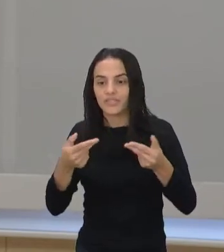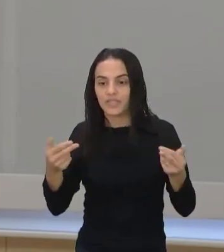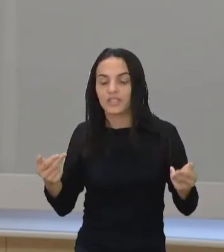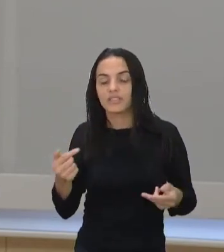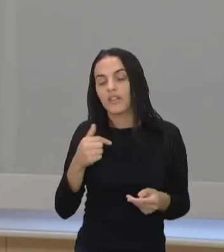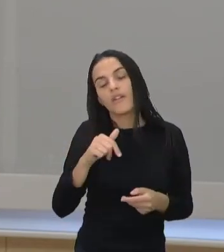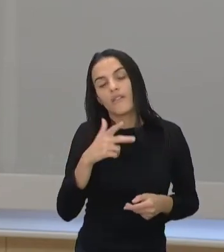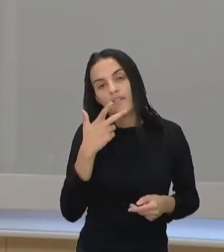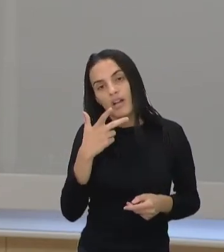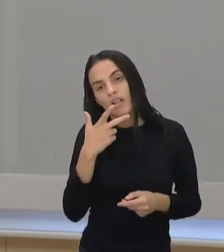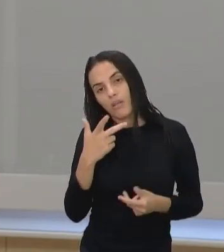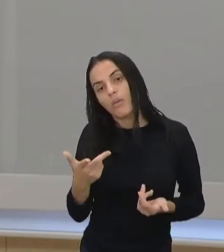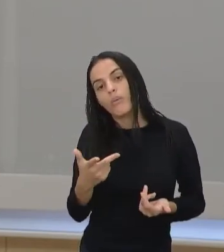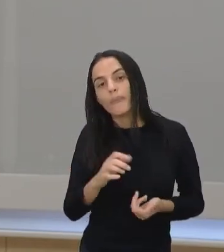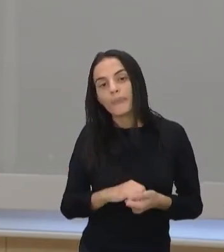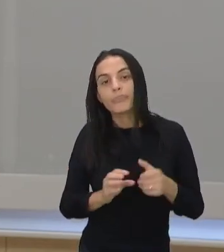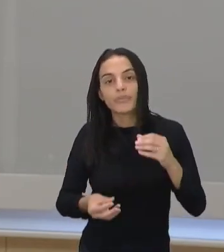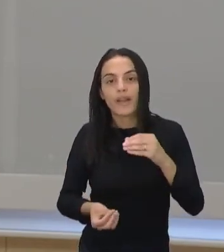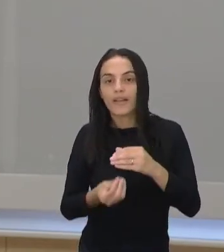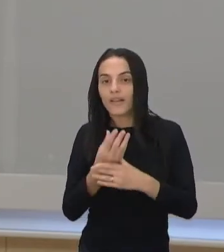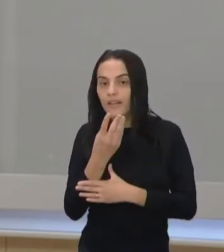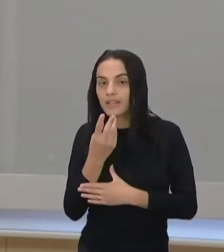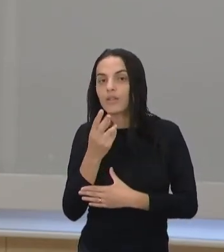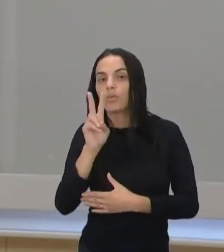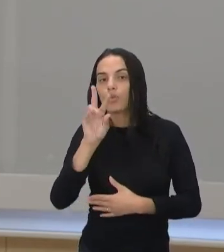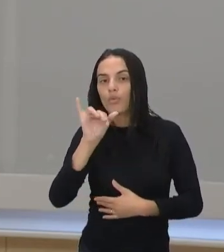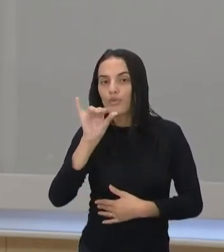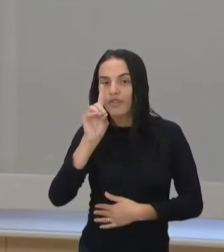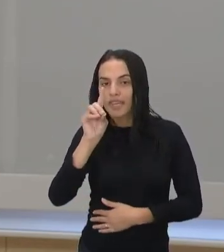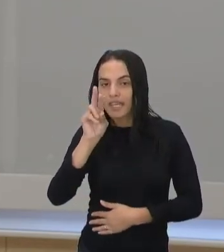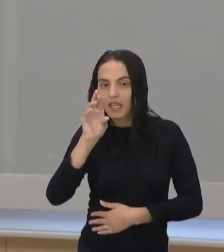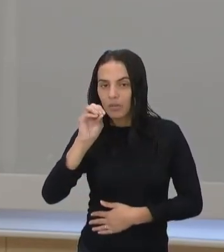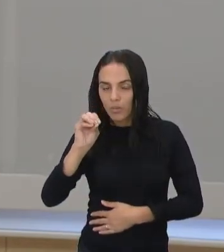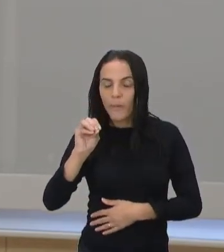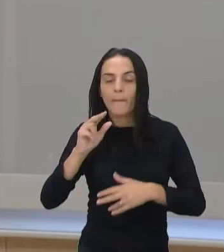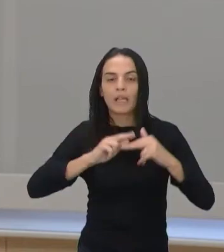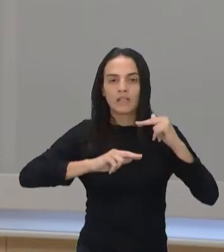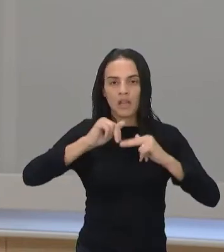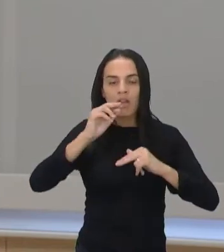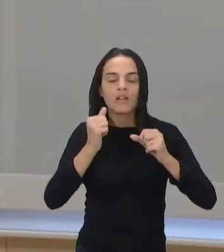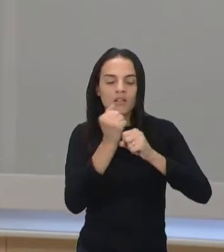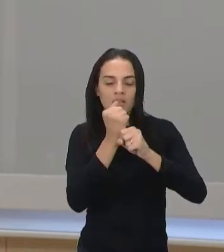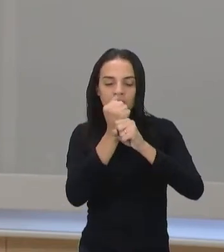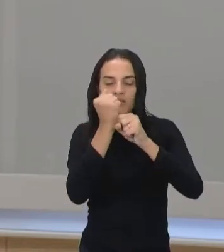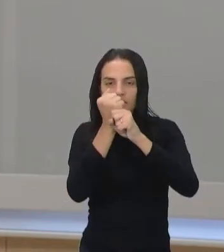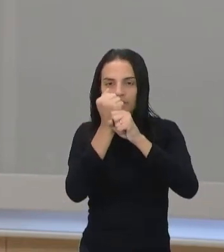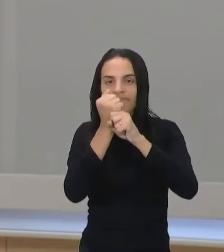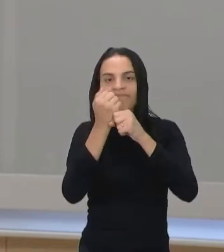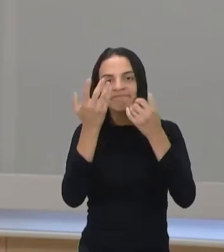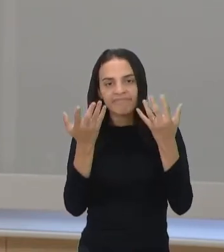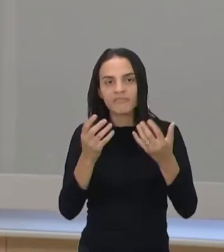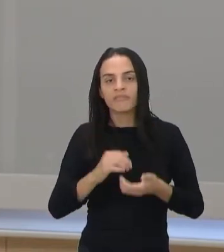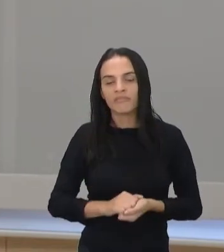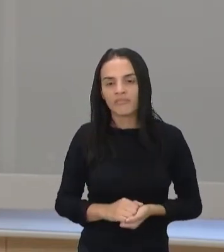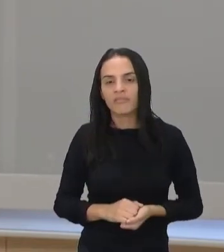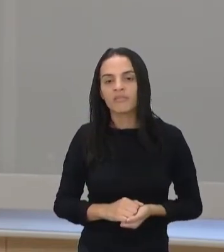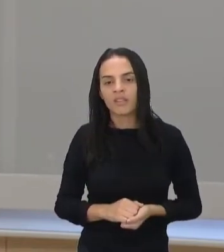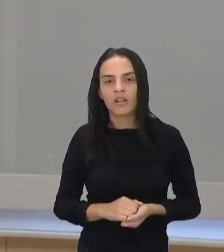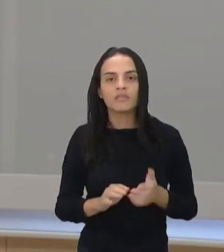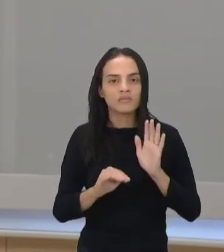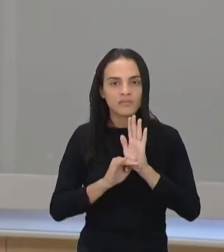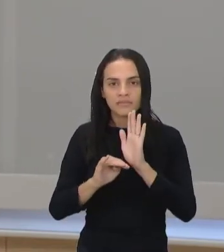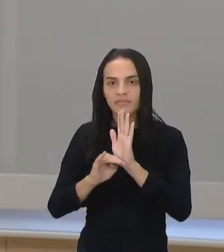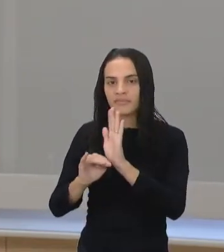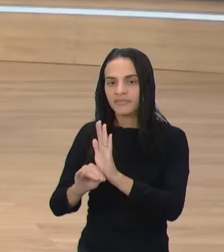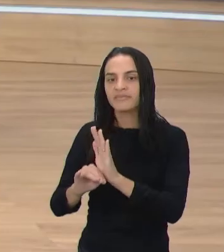comentou, realmente com o surgimento do vidro como material de construção, acabou